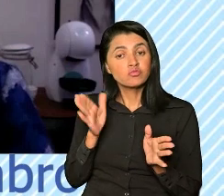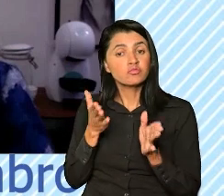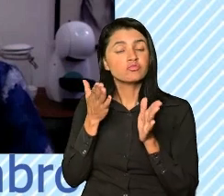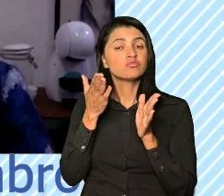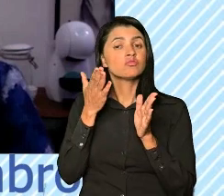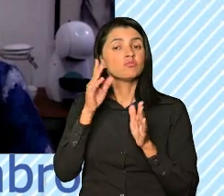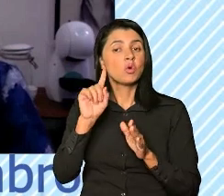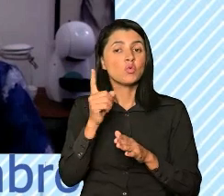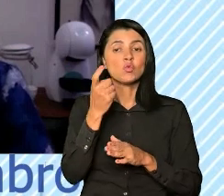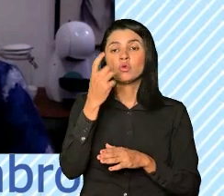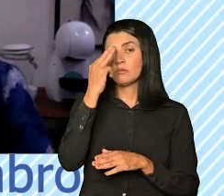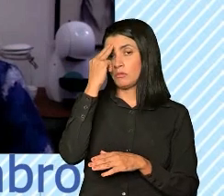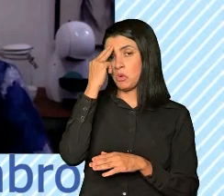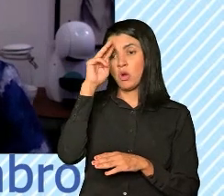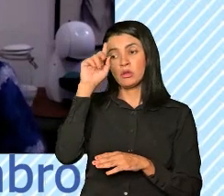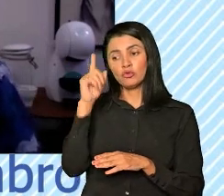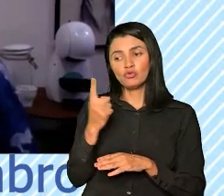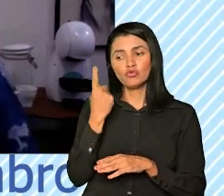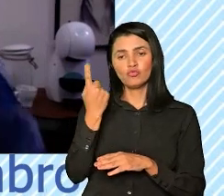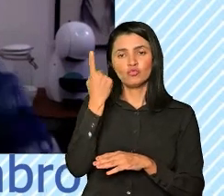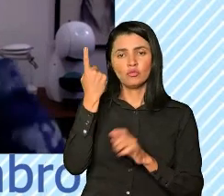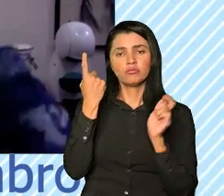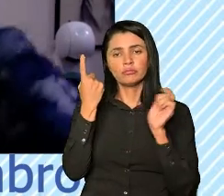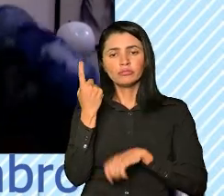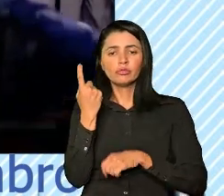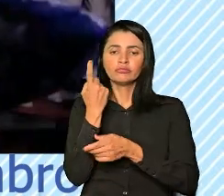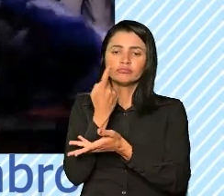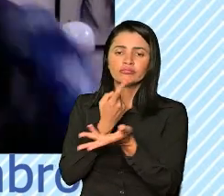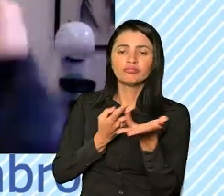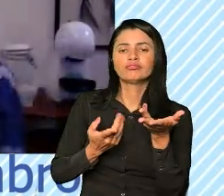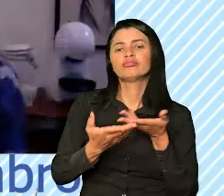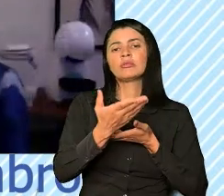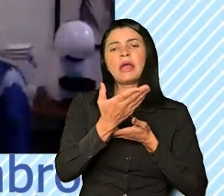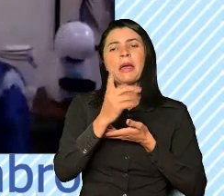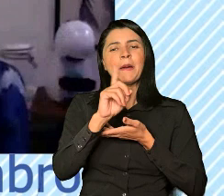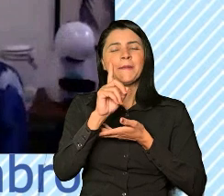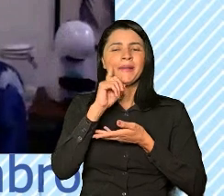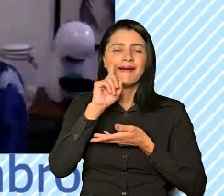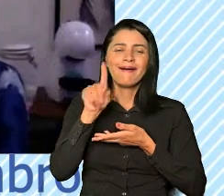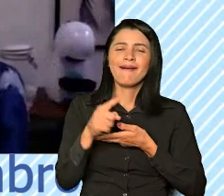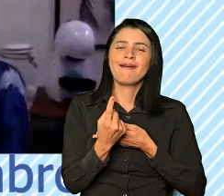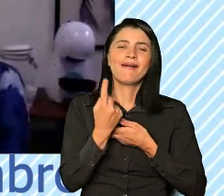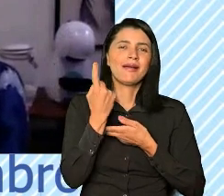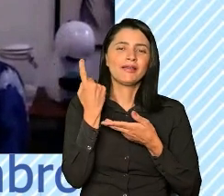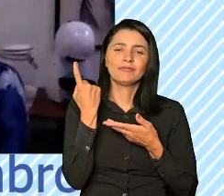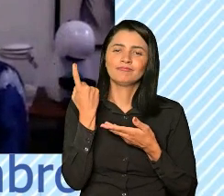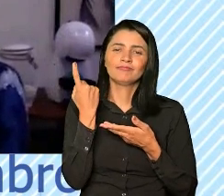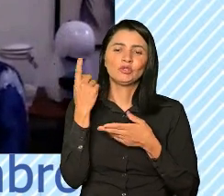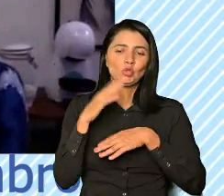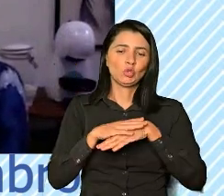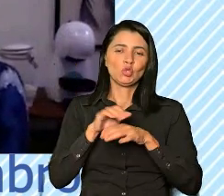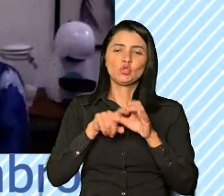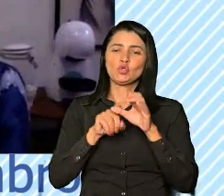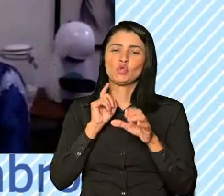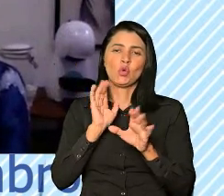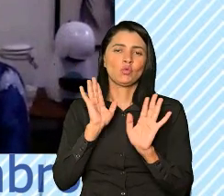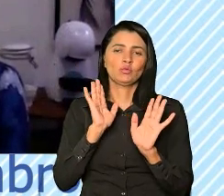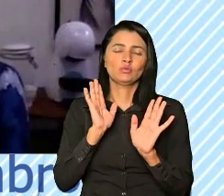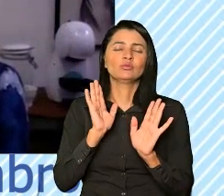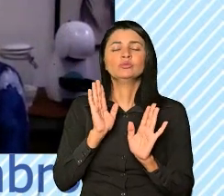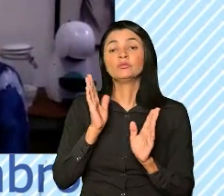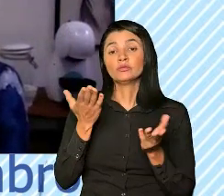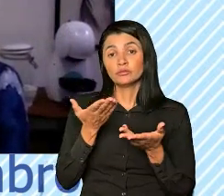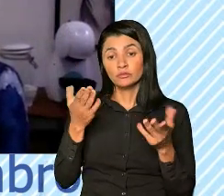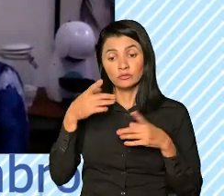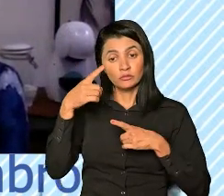só memória individual que poderia ser exercitada de forma coletiva, mas que não seria um fenômeno autônomo. Para o nosso debate do dia de hoje,